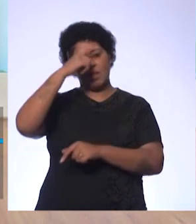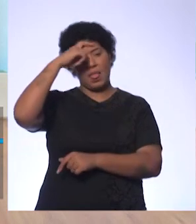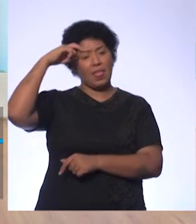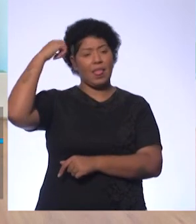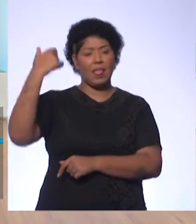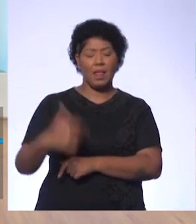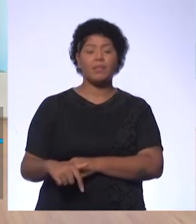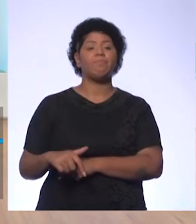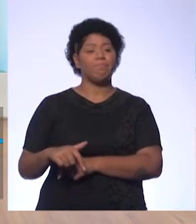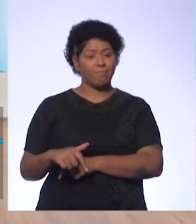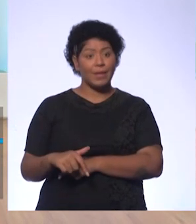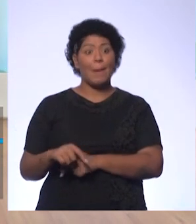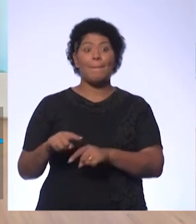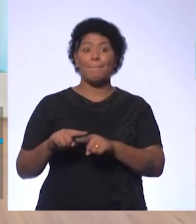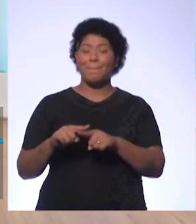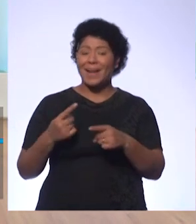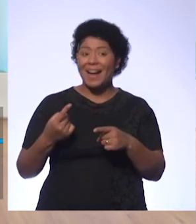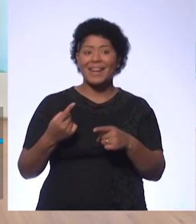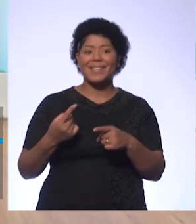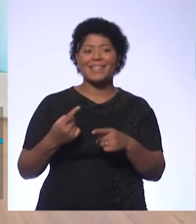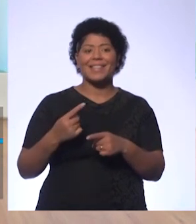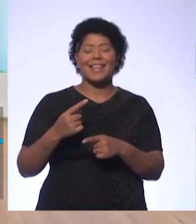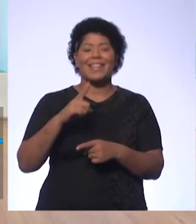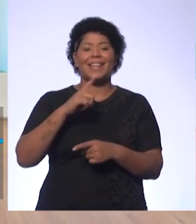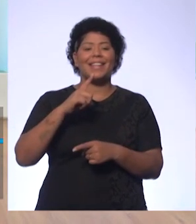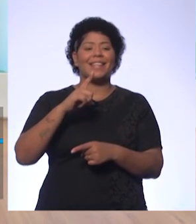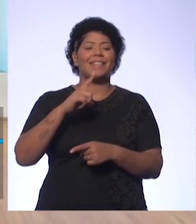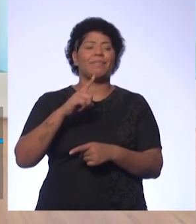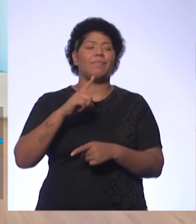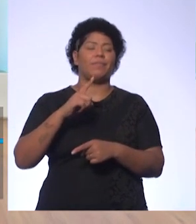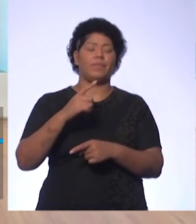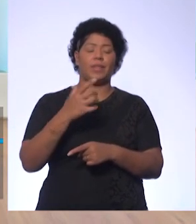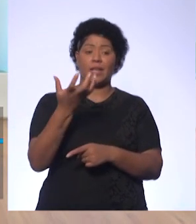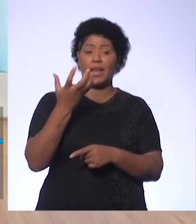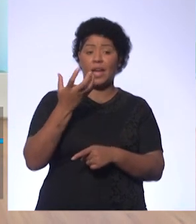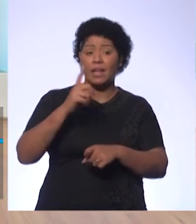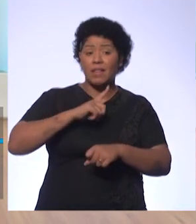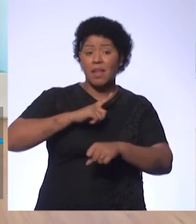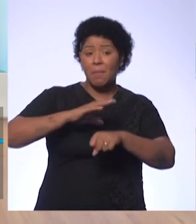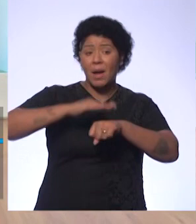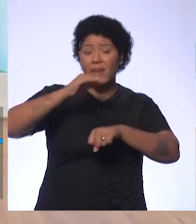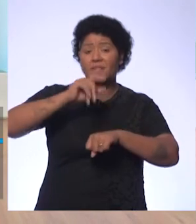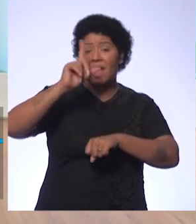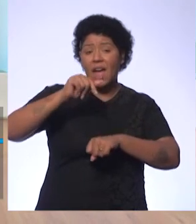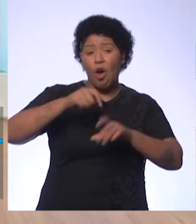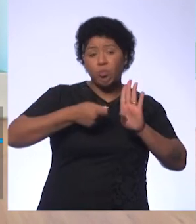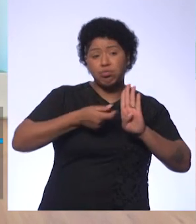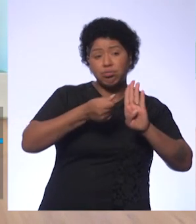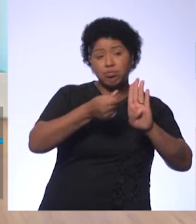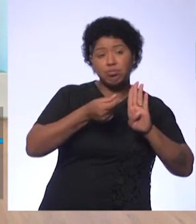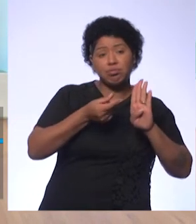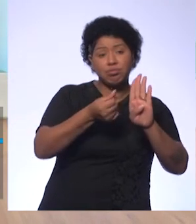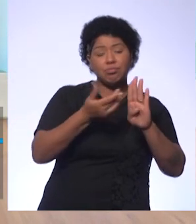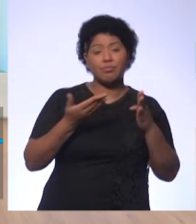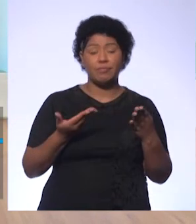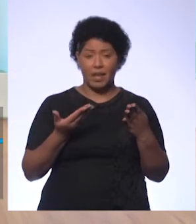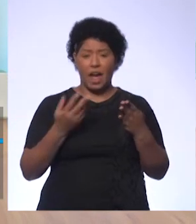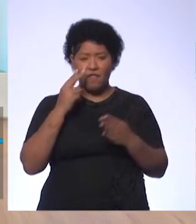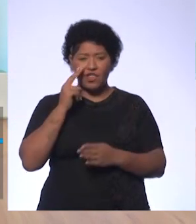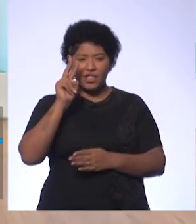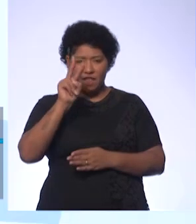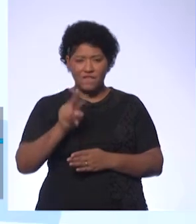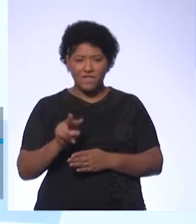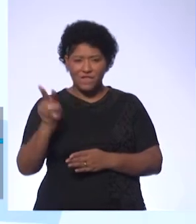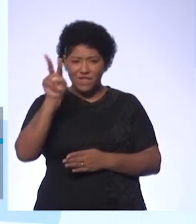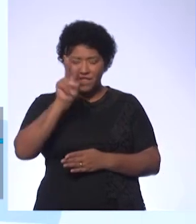trabalhador, mais lucro, né, esse burguês ele vai ter. E aí surge também uma dimensão que é estrutural, né,